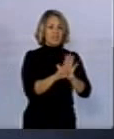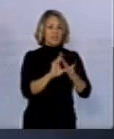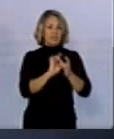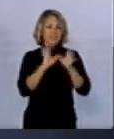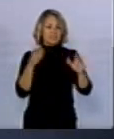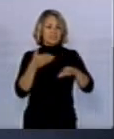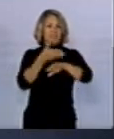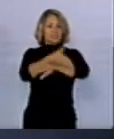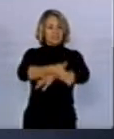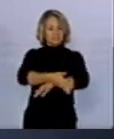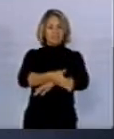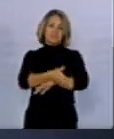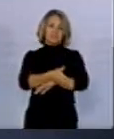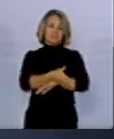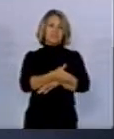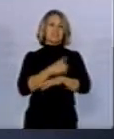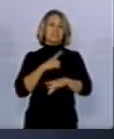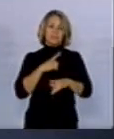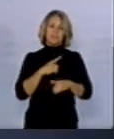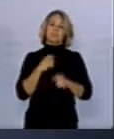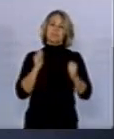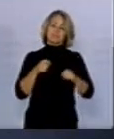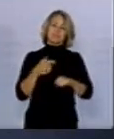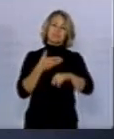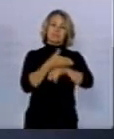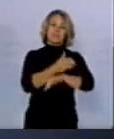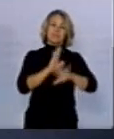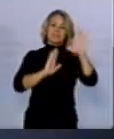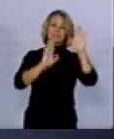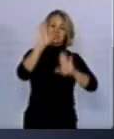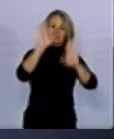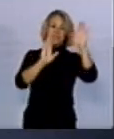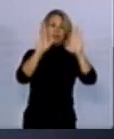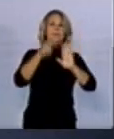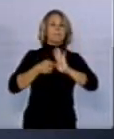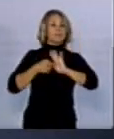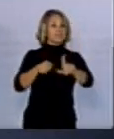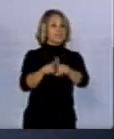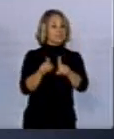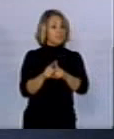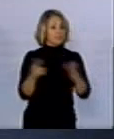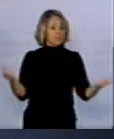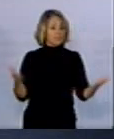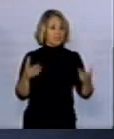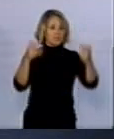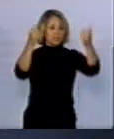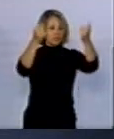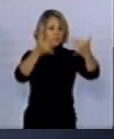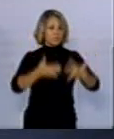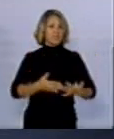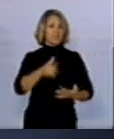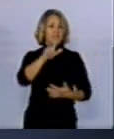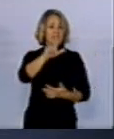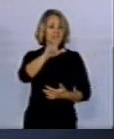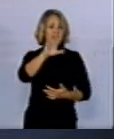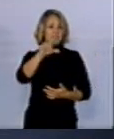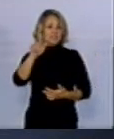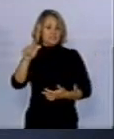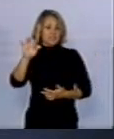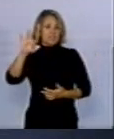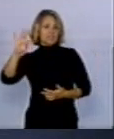entrada e da inexigibilidade de licitação. E aqui vale mencionar que, segundo a lógica da própria LGT, a Lei